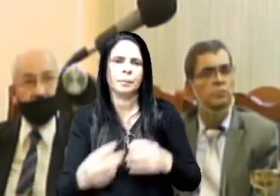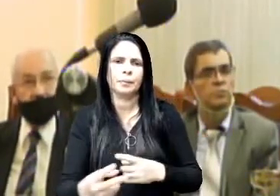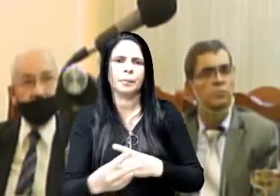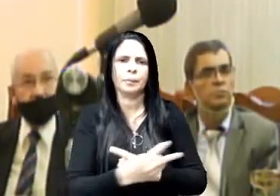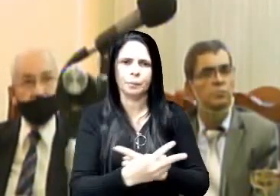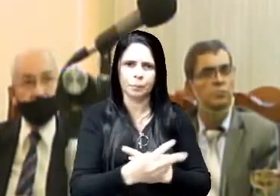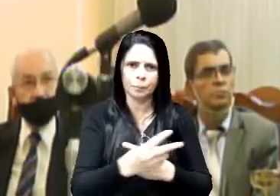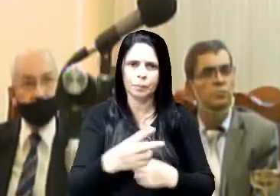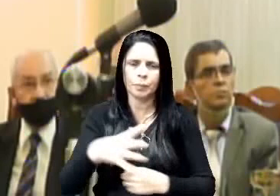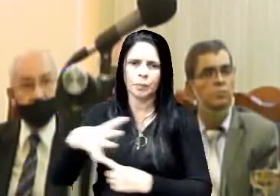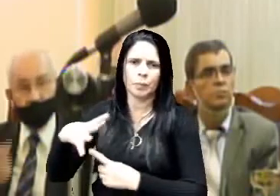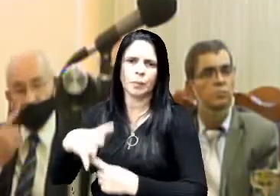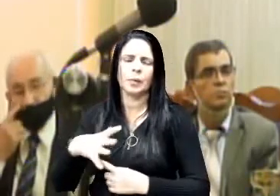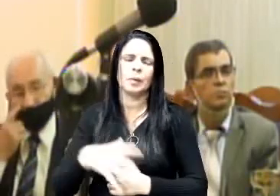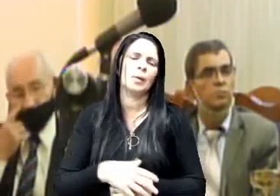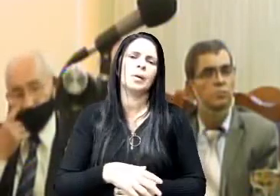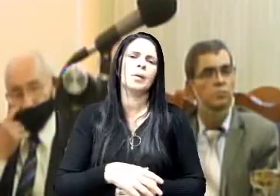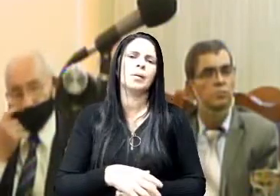600 soldados